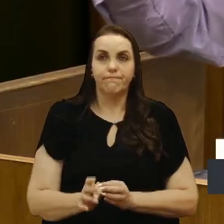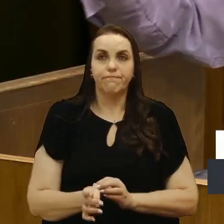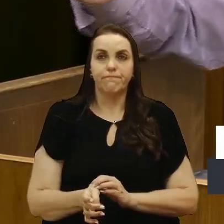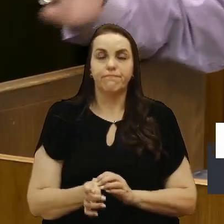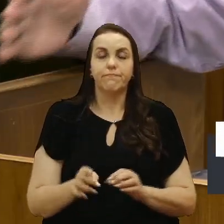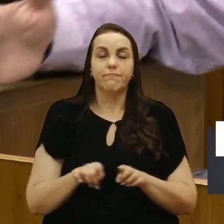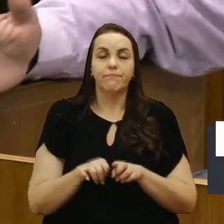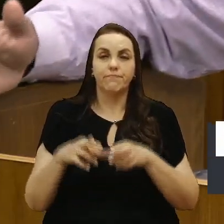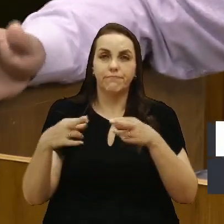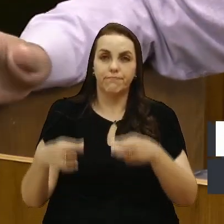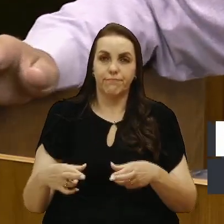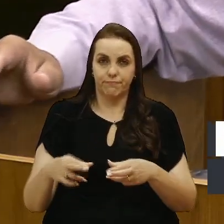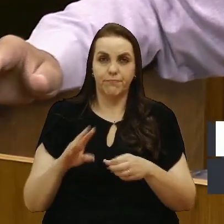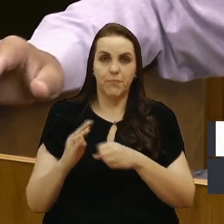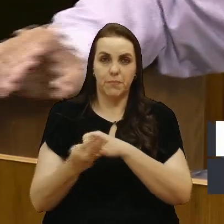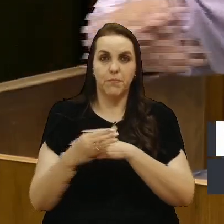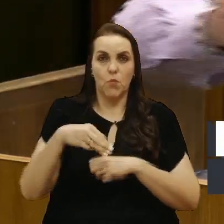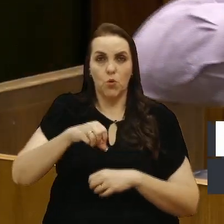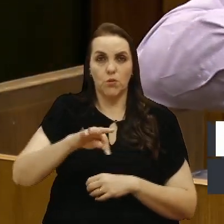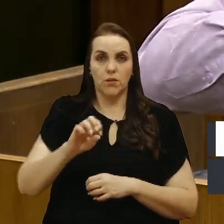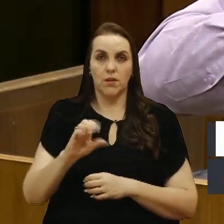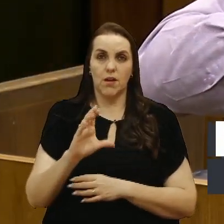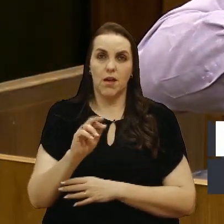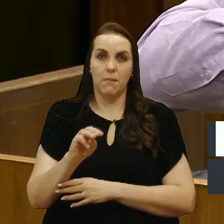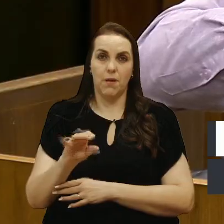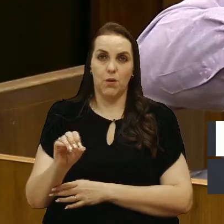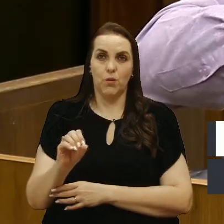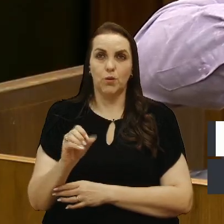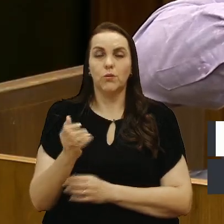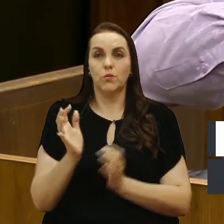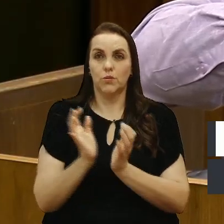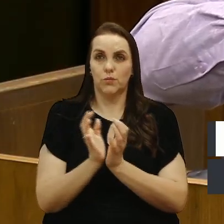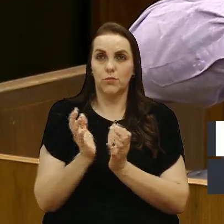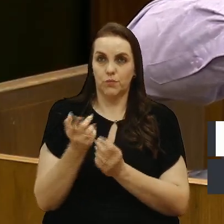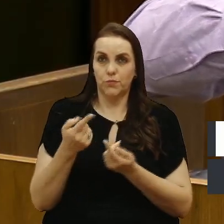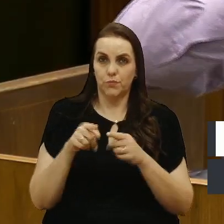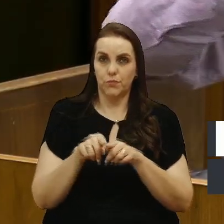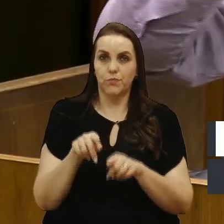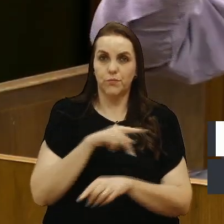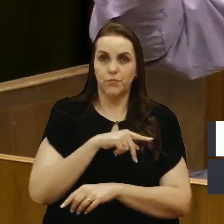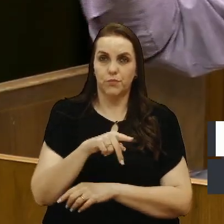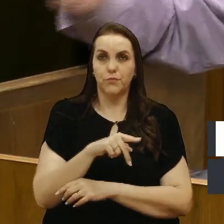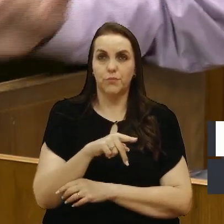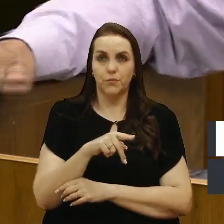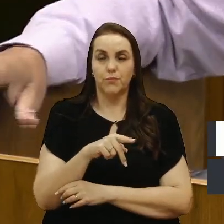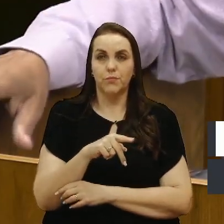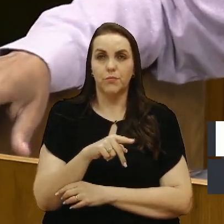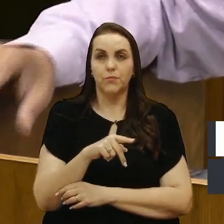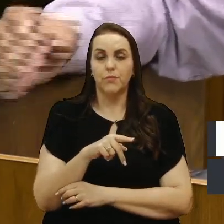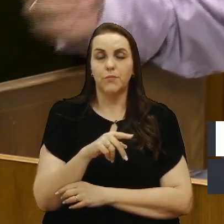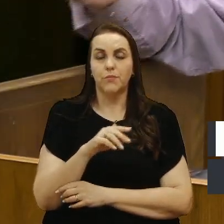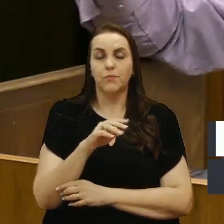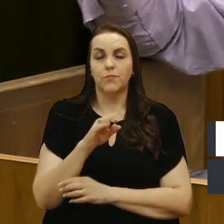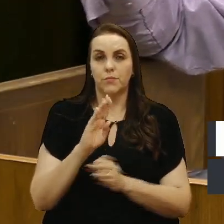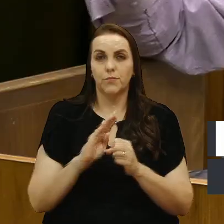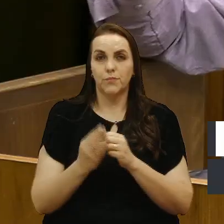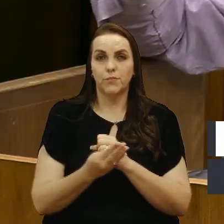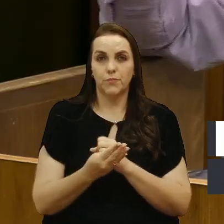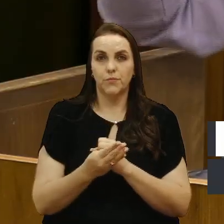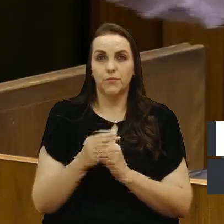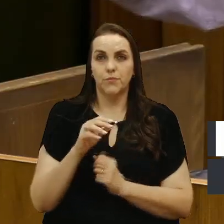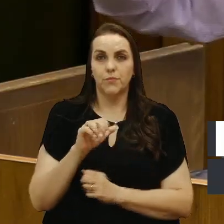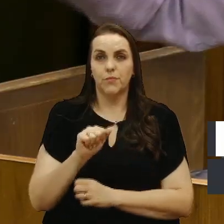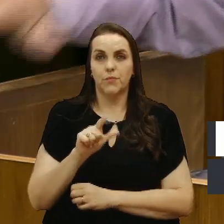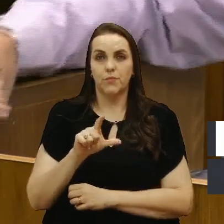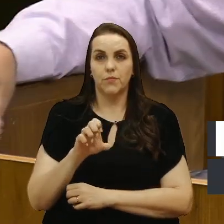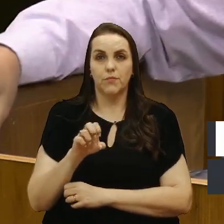Monte Carmelo, ali... meu companheiro presidente Baio, que está aqui, o Alceu, conhece bem a nossa realidade da região sul.